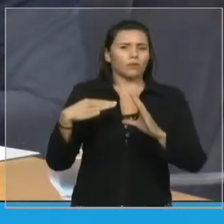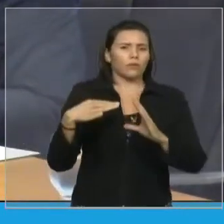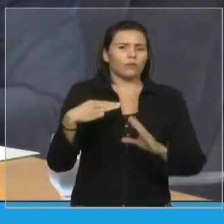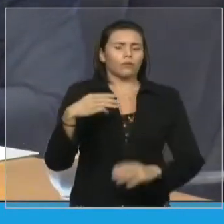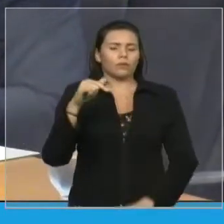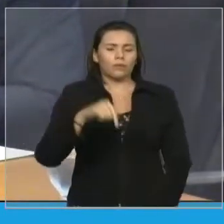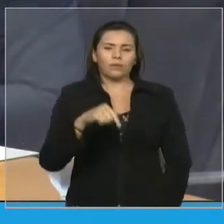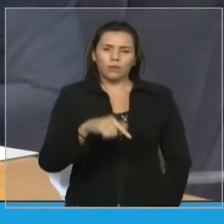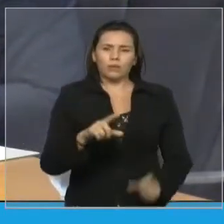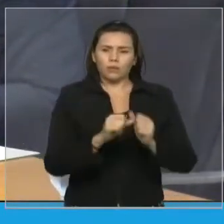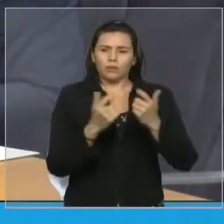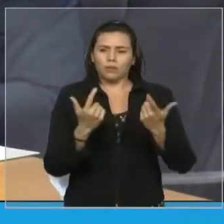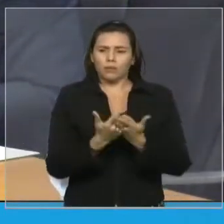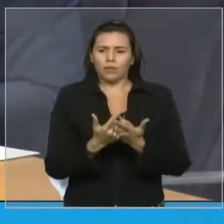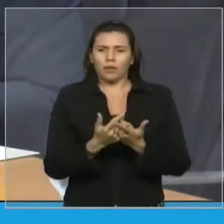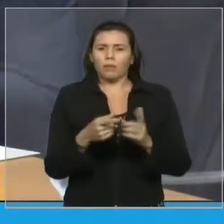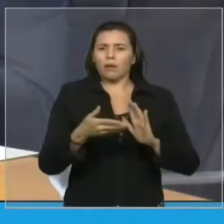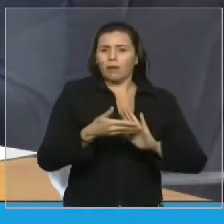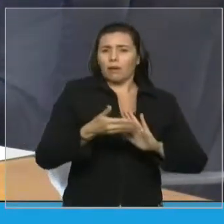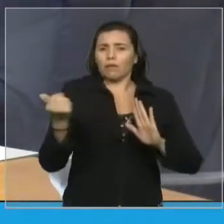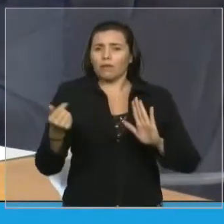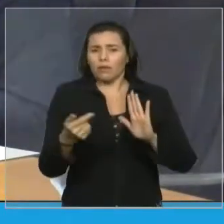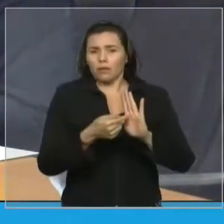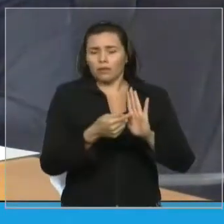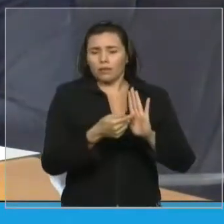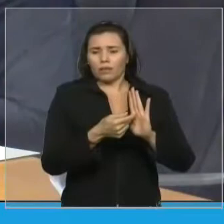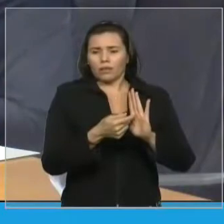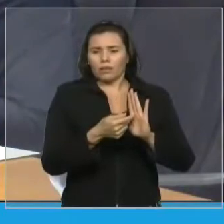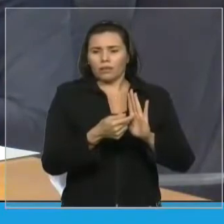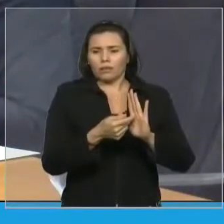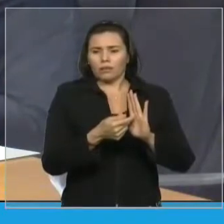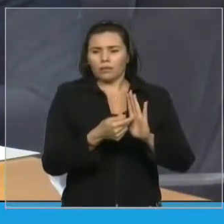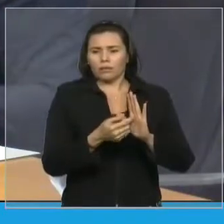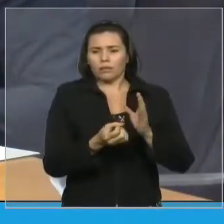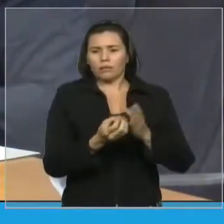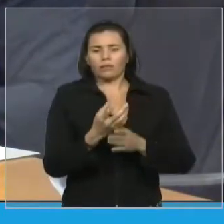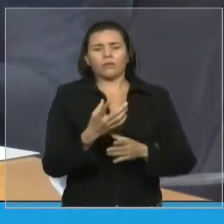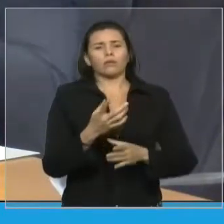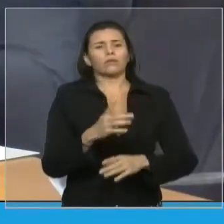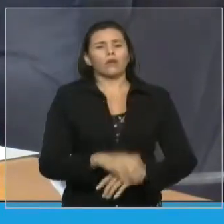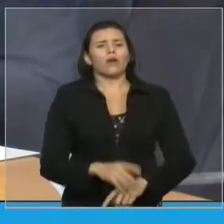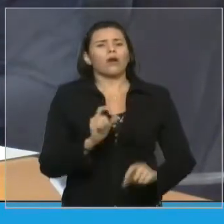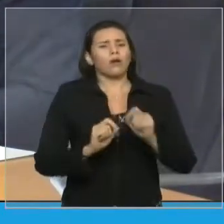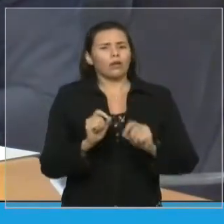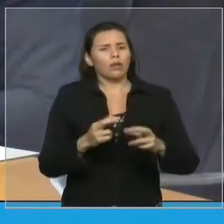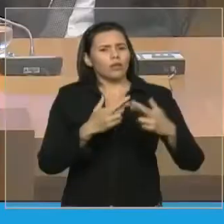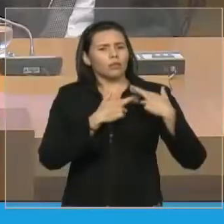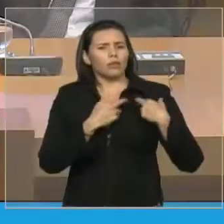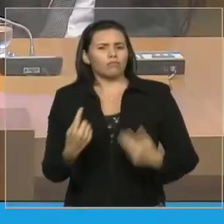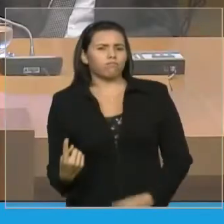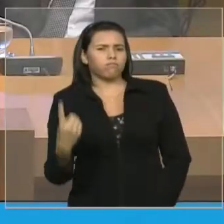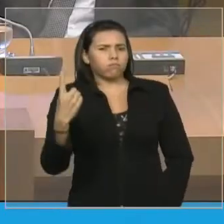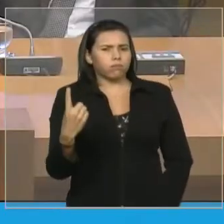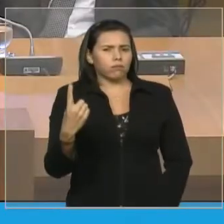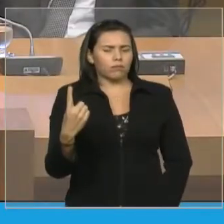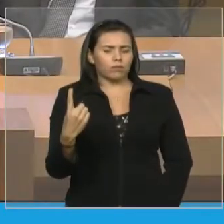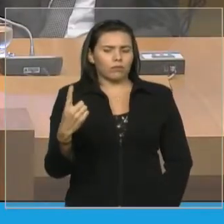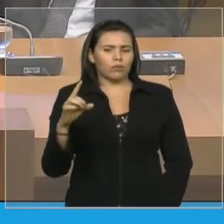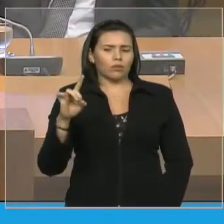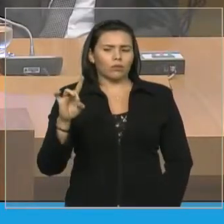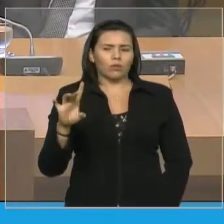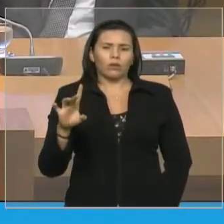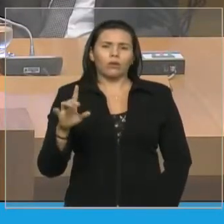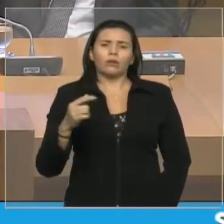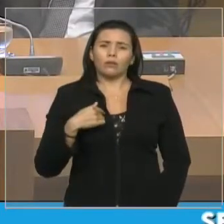responsabilidade sobre uma só pessoa. Então, citei esse exemplo como um exemplo